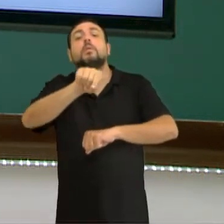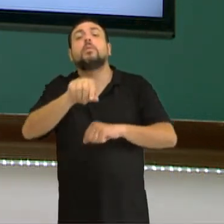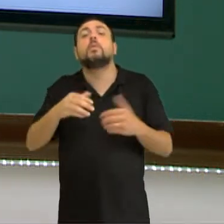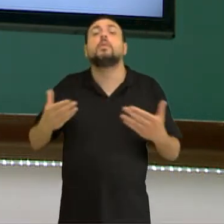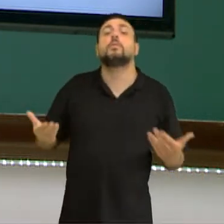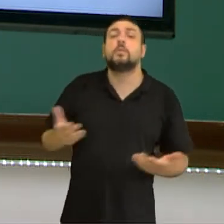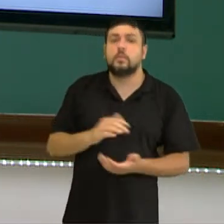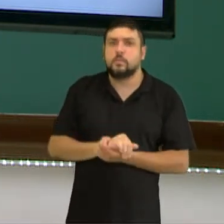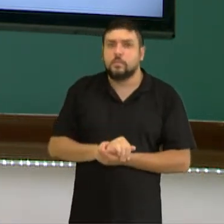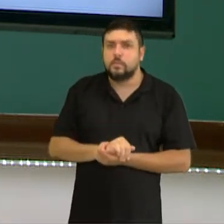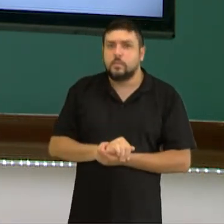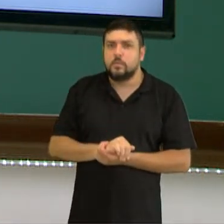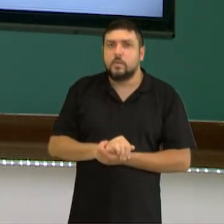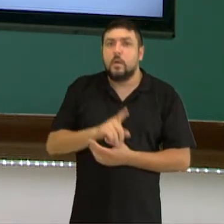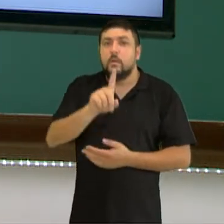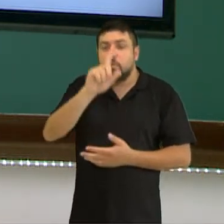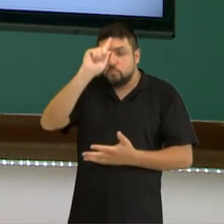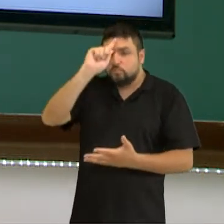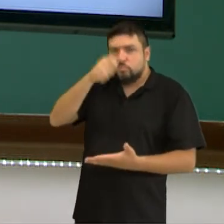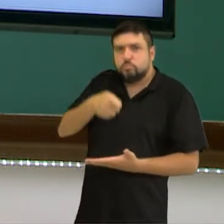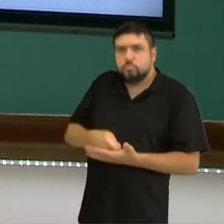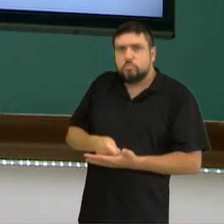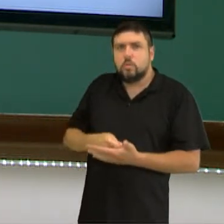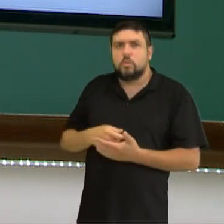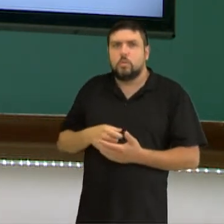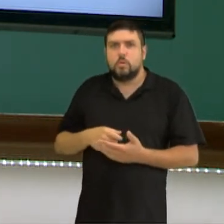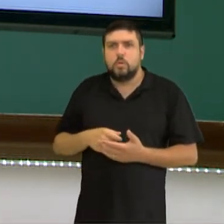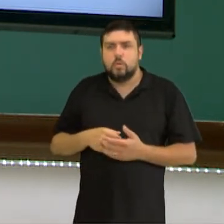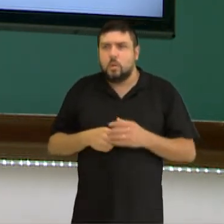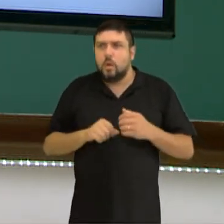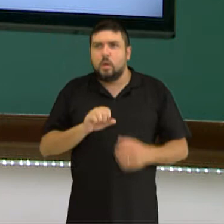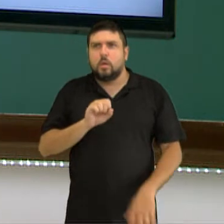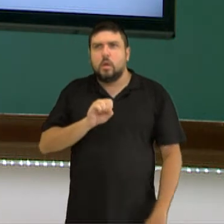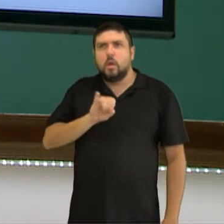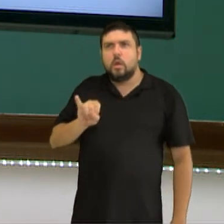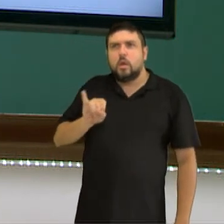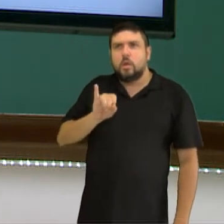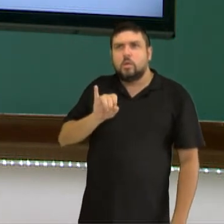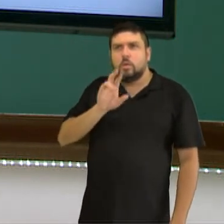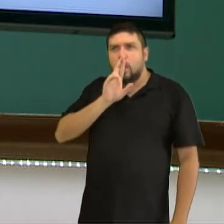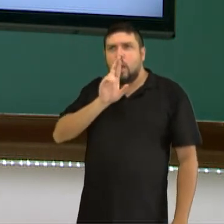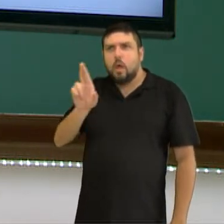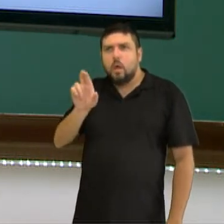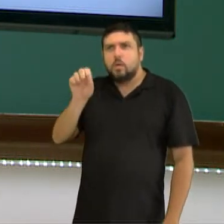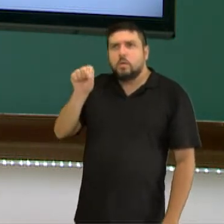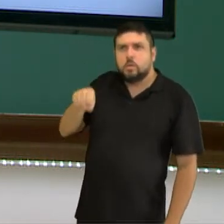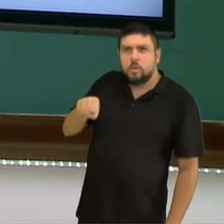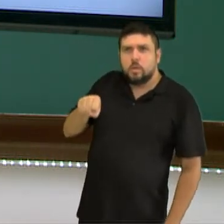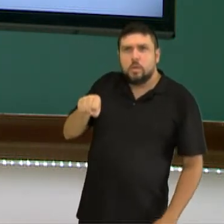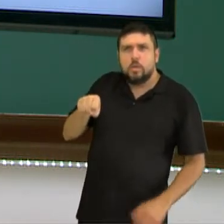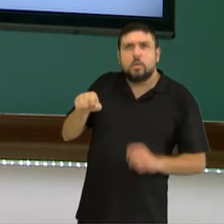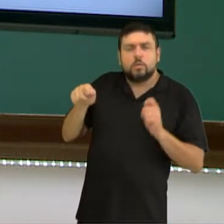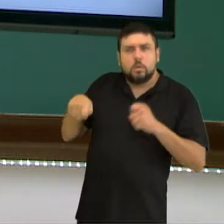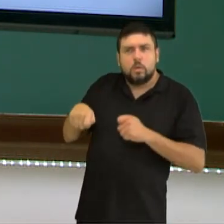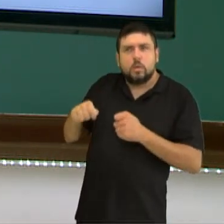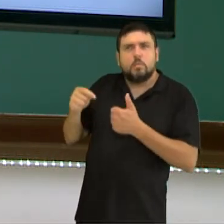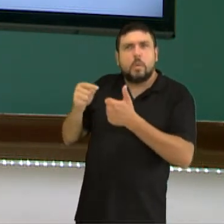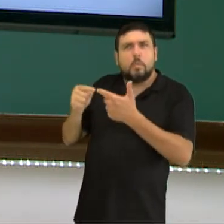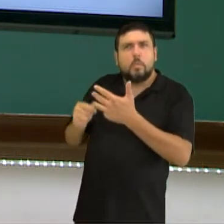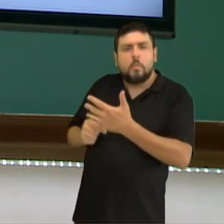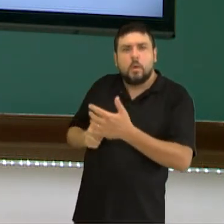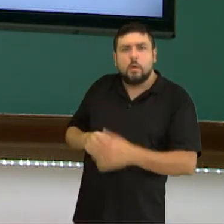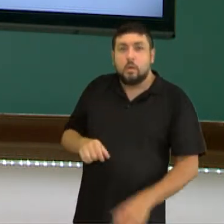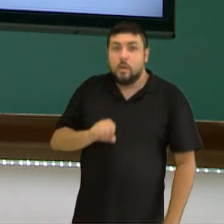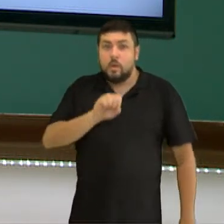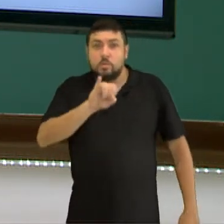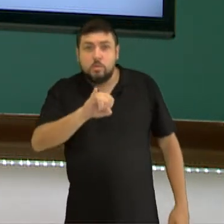pensa em todas as situações que envolveriam se você respondesse sim e no que envolveria se você respondesse não. E